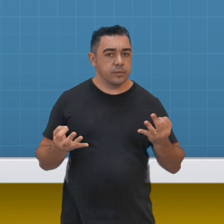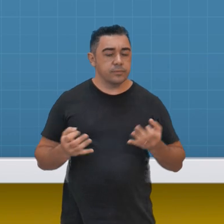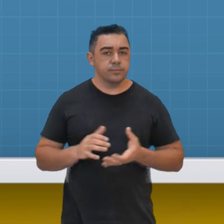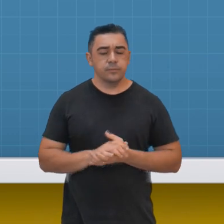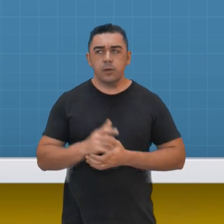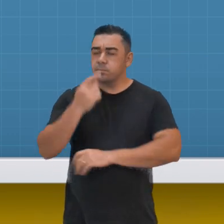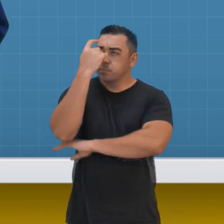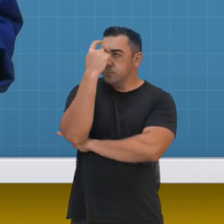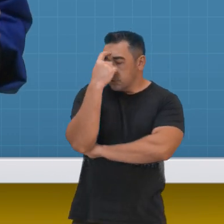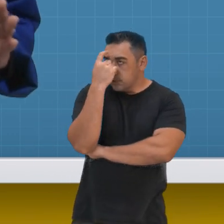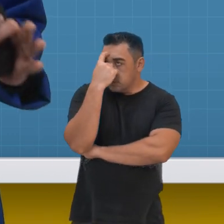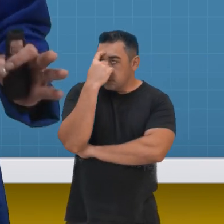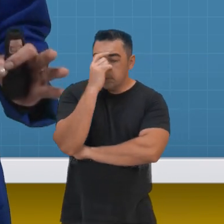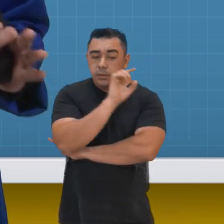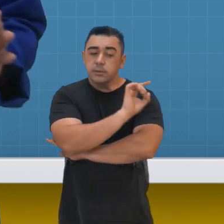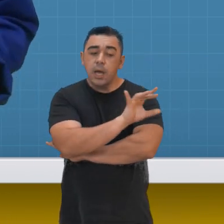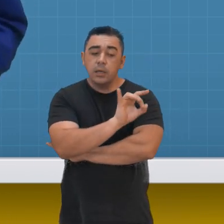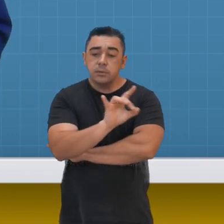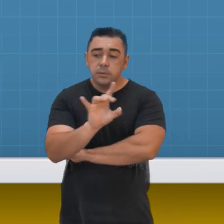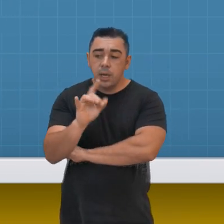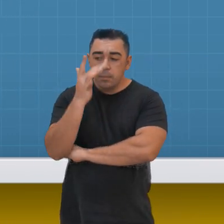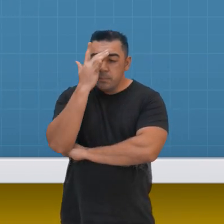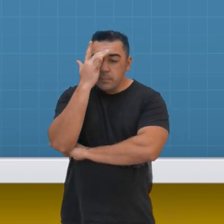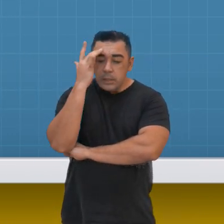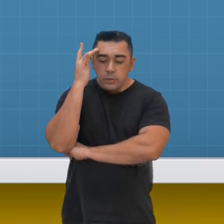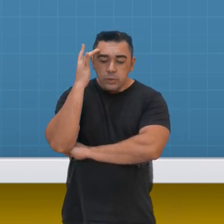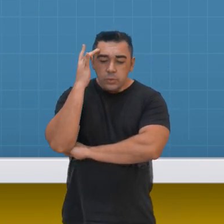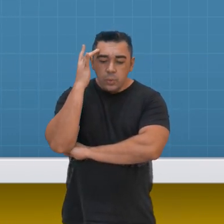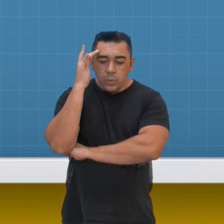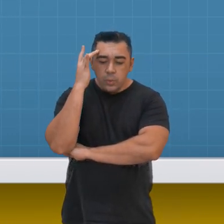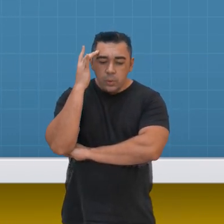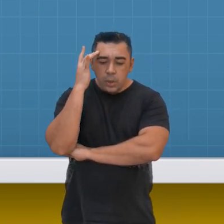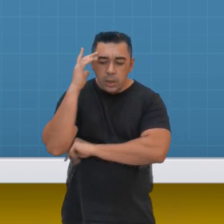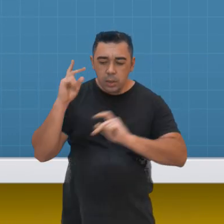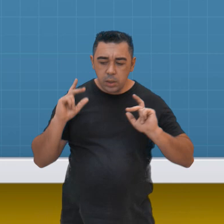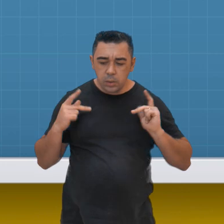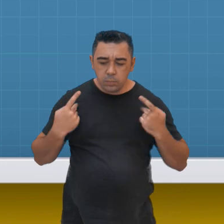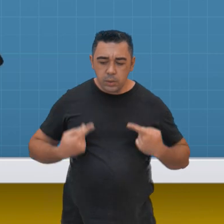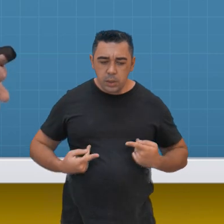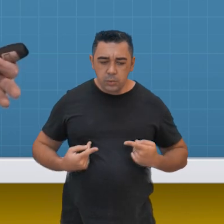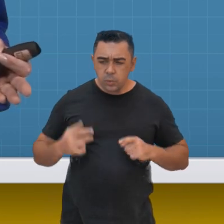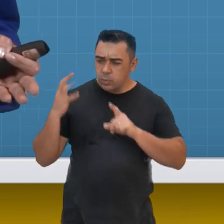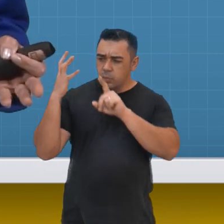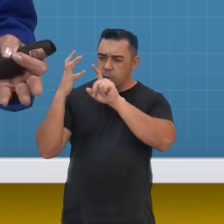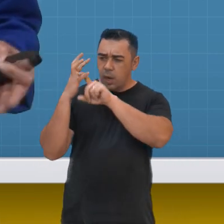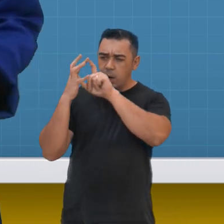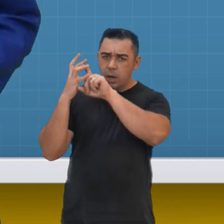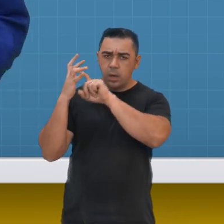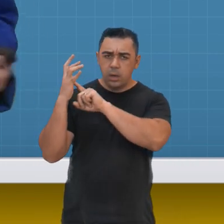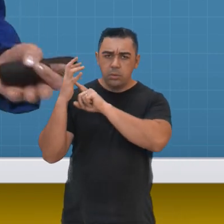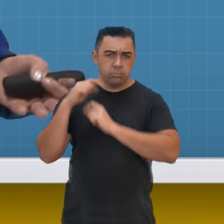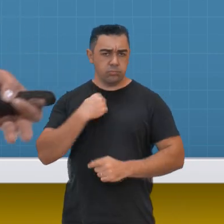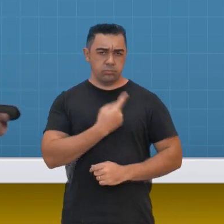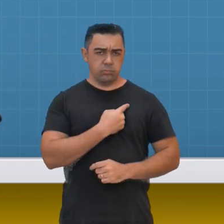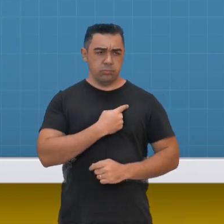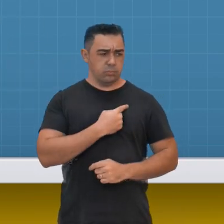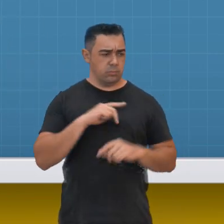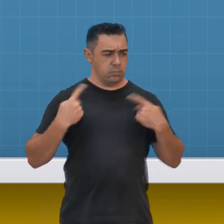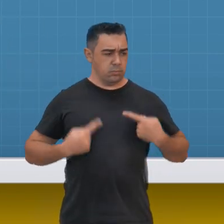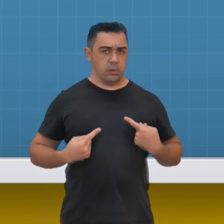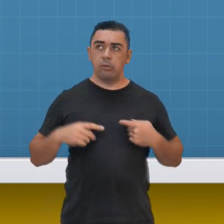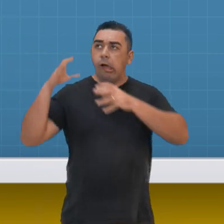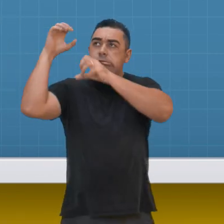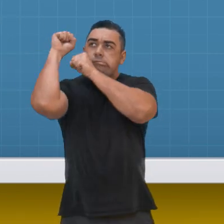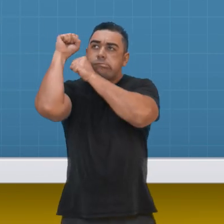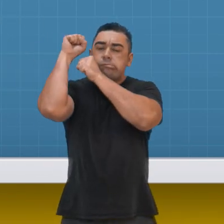Perfeito! Então vamos pensar. Cada ser humano no seu galho. Professora, não faz sentido, nós não ficamos no